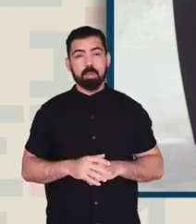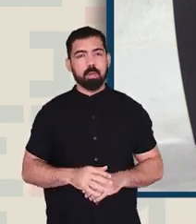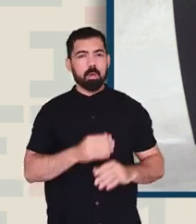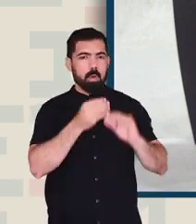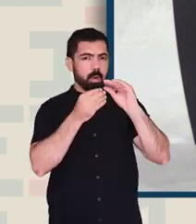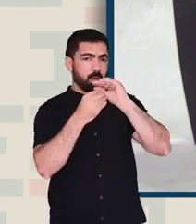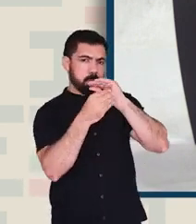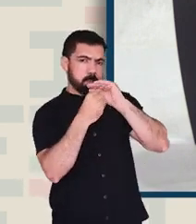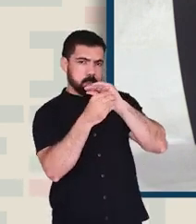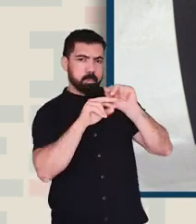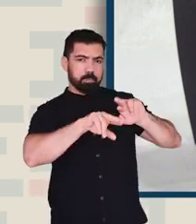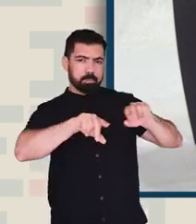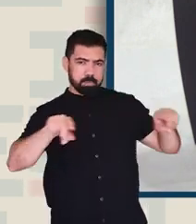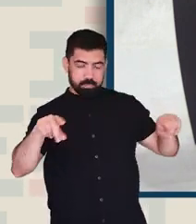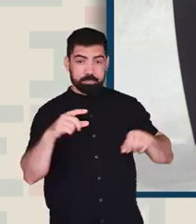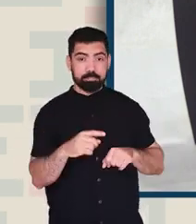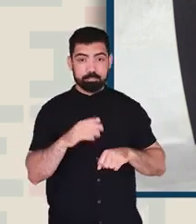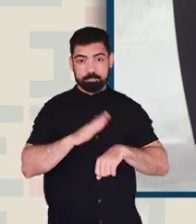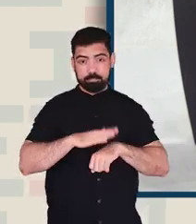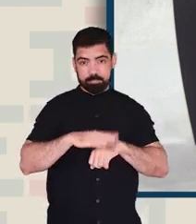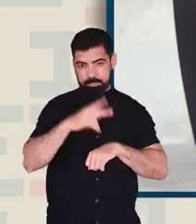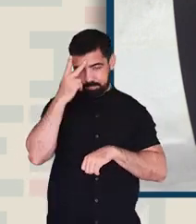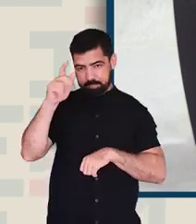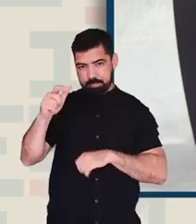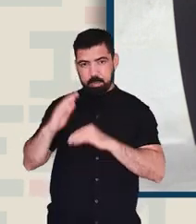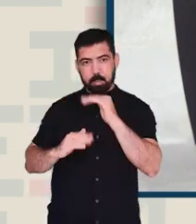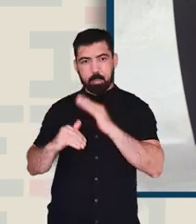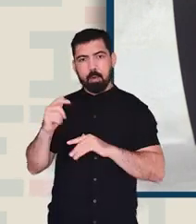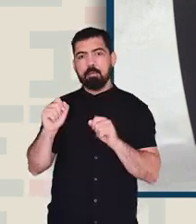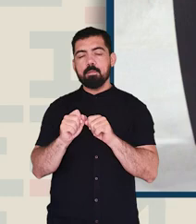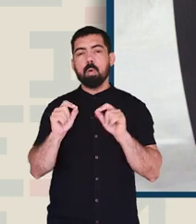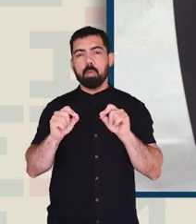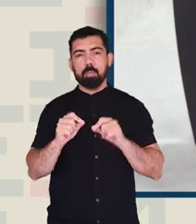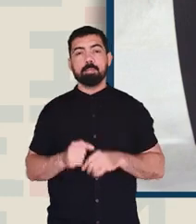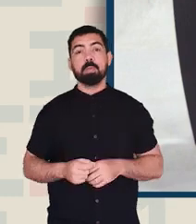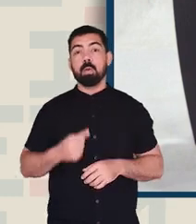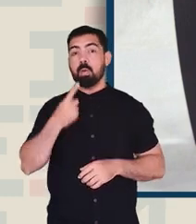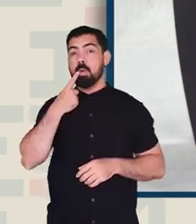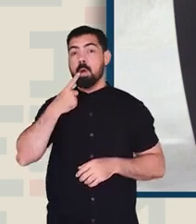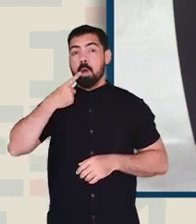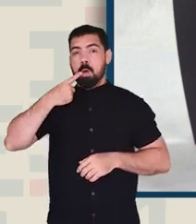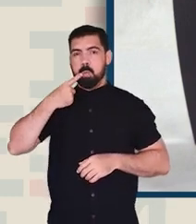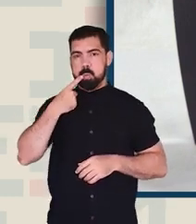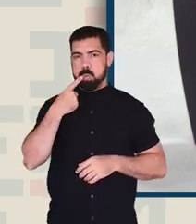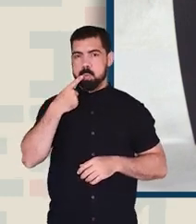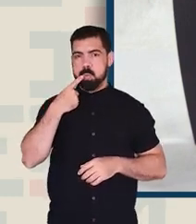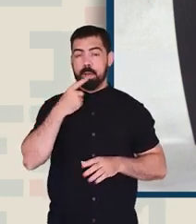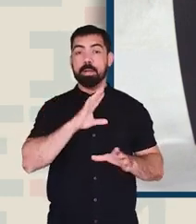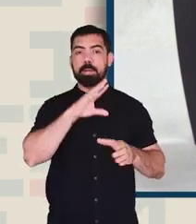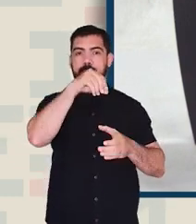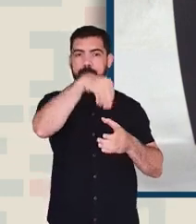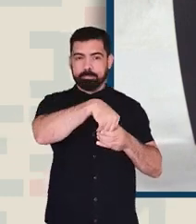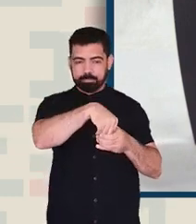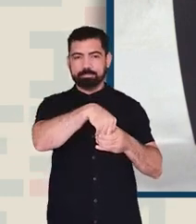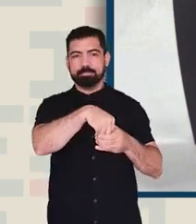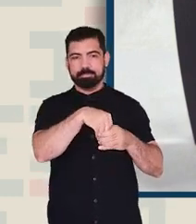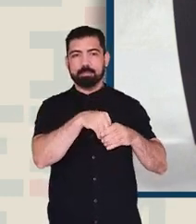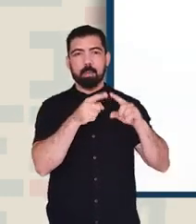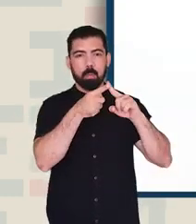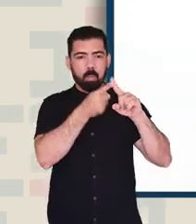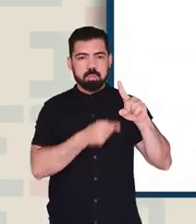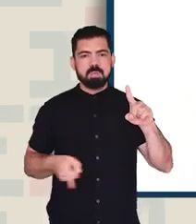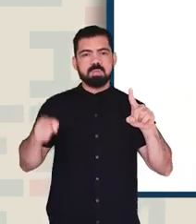série harmônica ela é gerada quando o músico faz uma coluna de ar vibrar dentro do tubo, que é exatamente o exemplo que eu dei